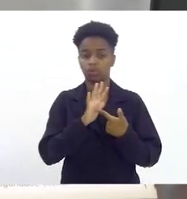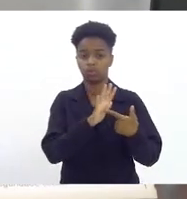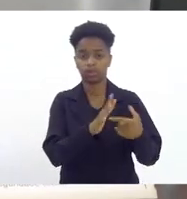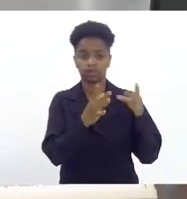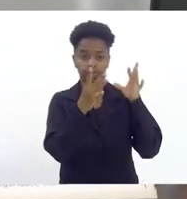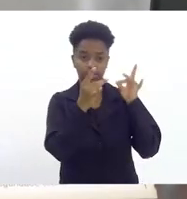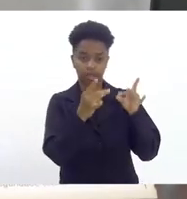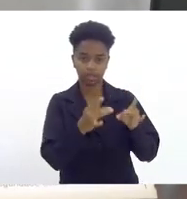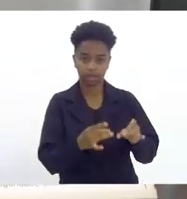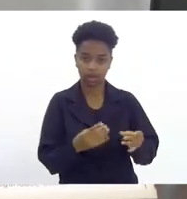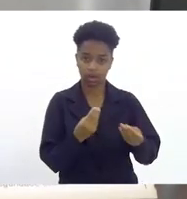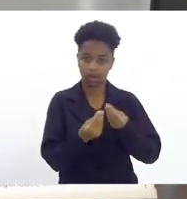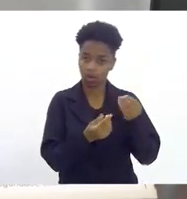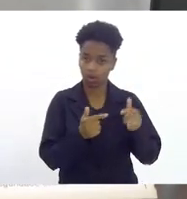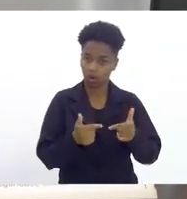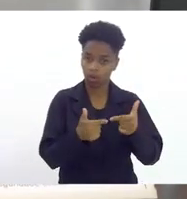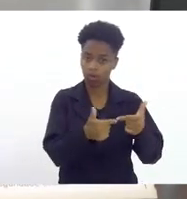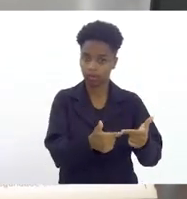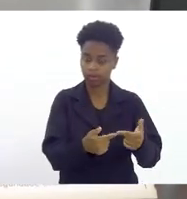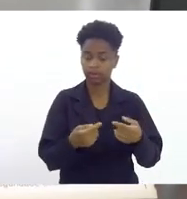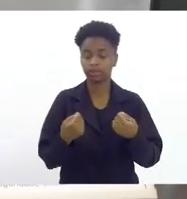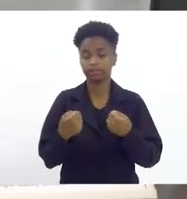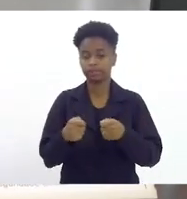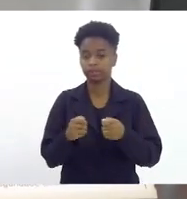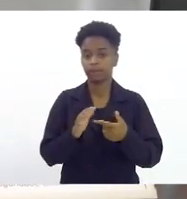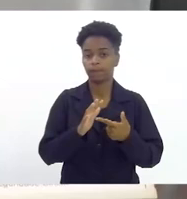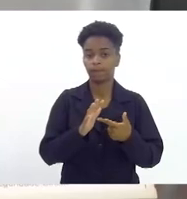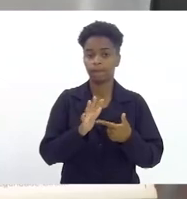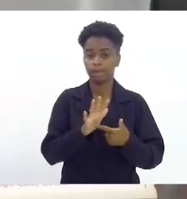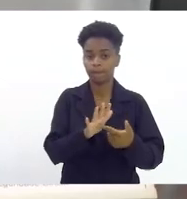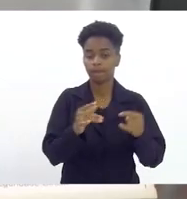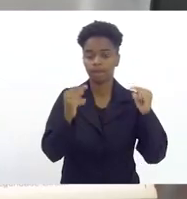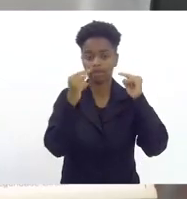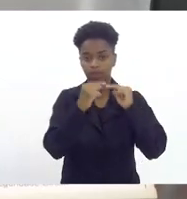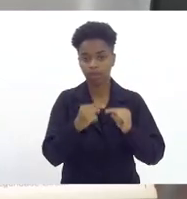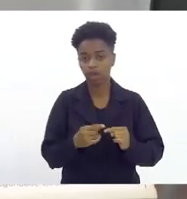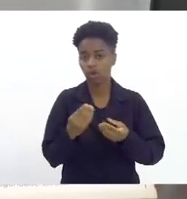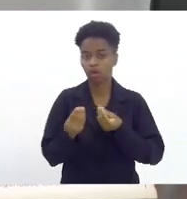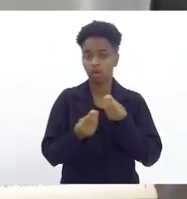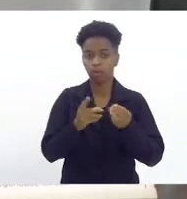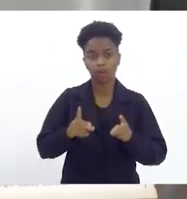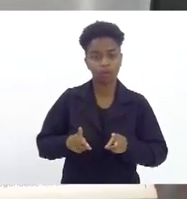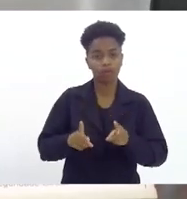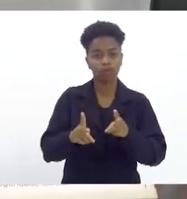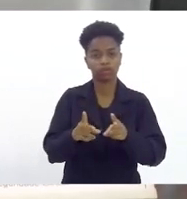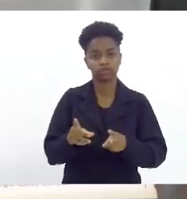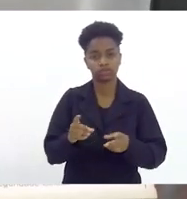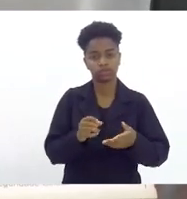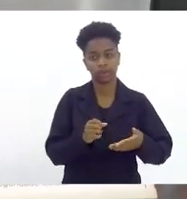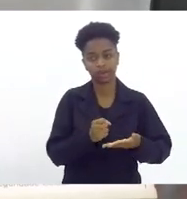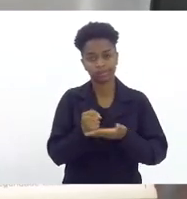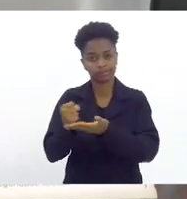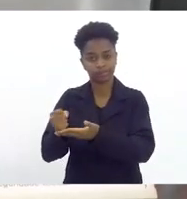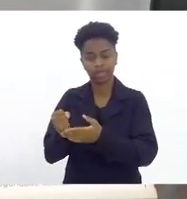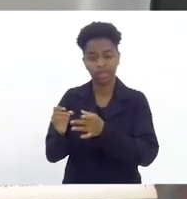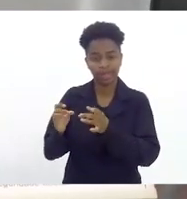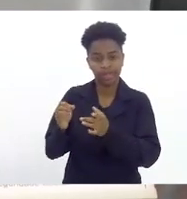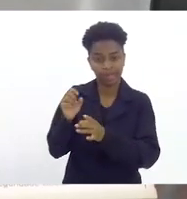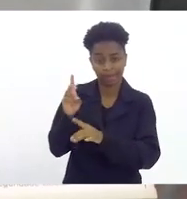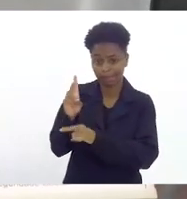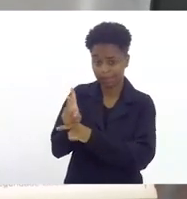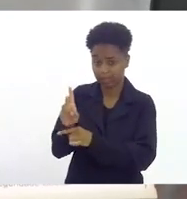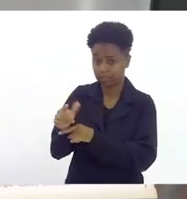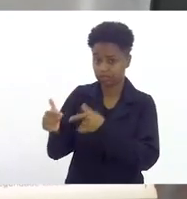que entreguem o sentido e a pertinência da gente poder manter essa concessão e a exploração de serviço